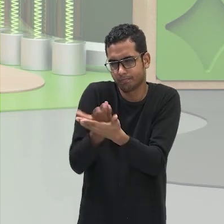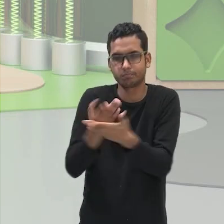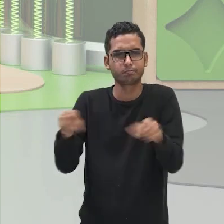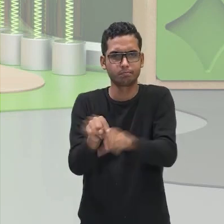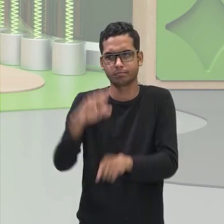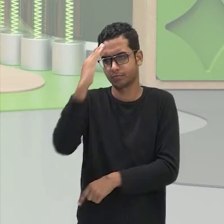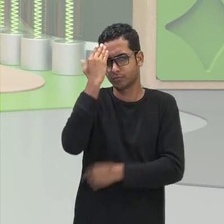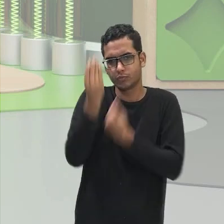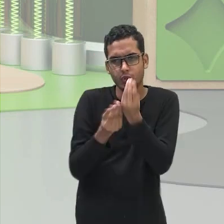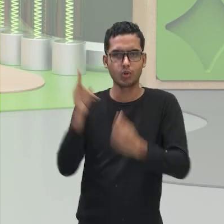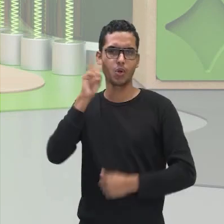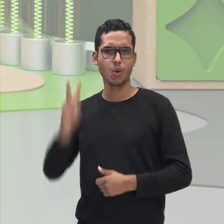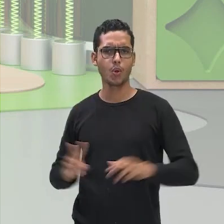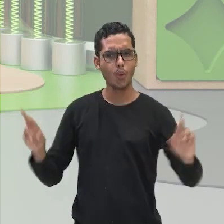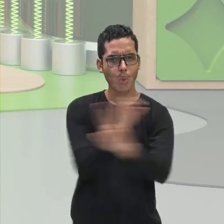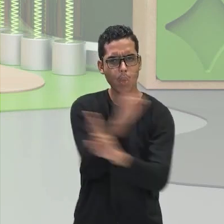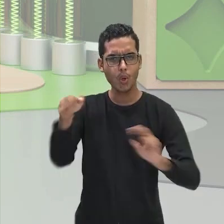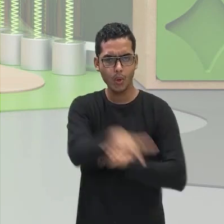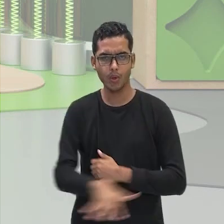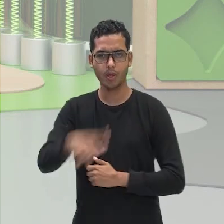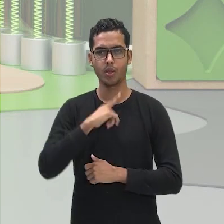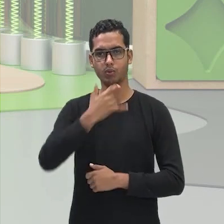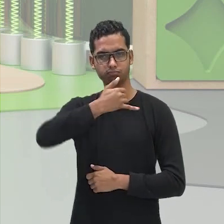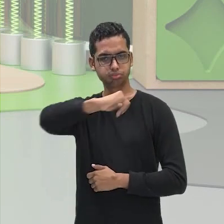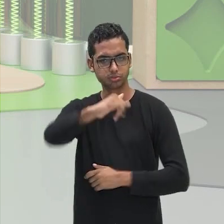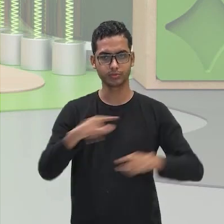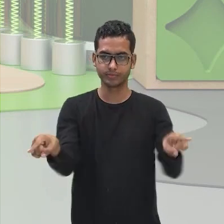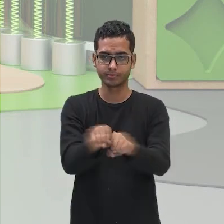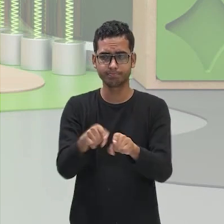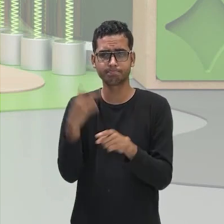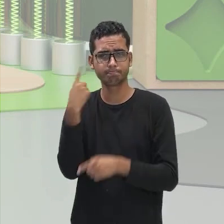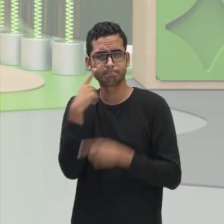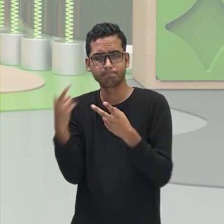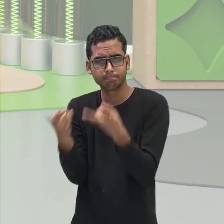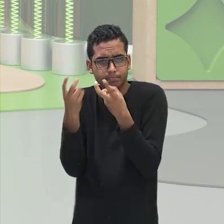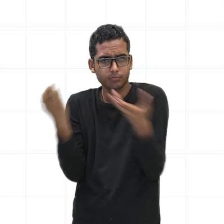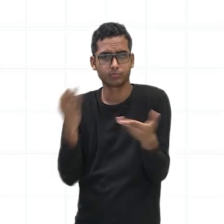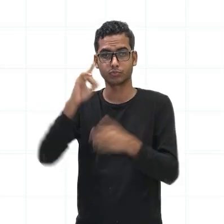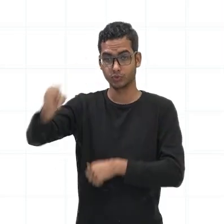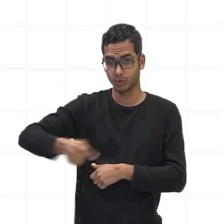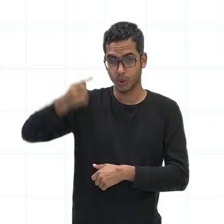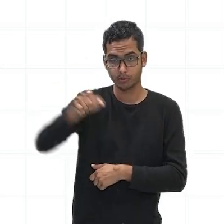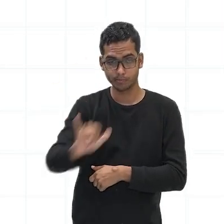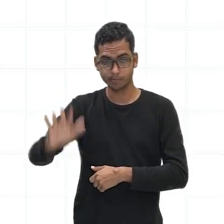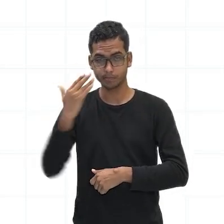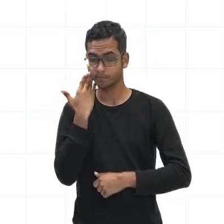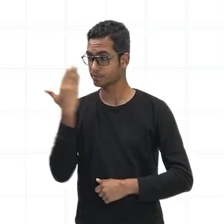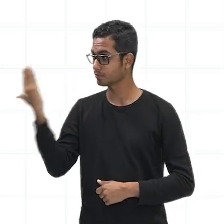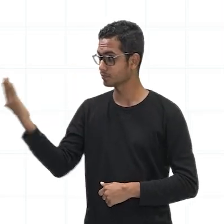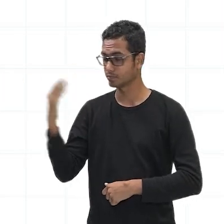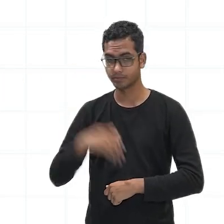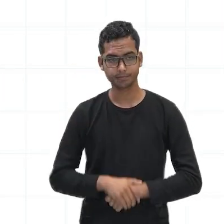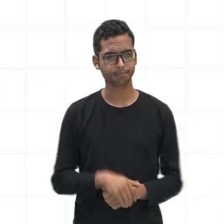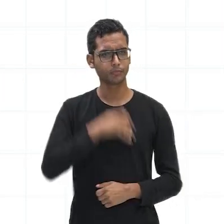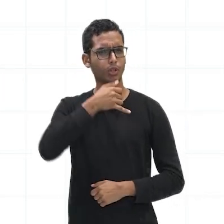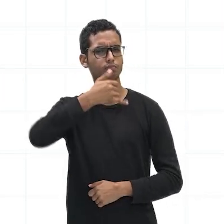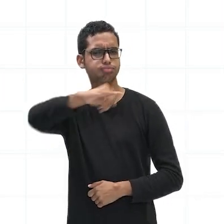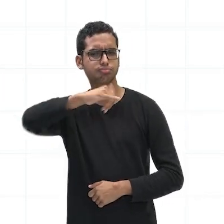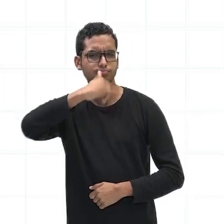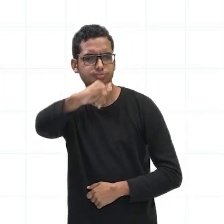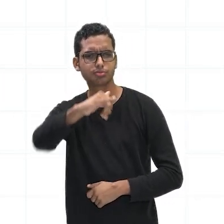história relacionada aí com a energia. Vamos observar então um pouco mais na nossa próxima imagem? A energia, ela